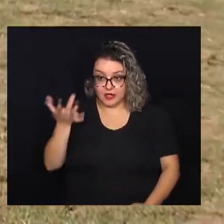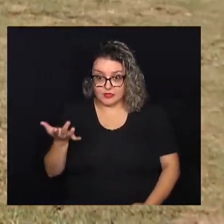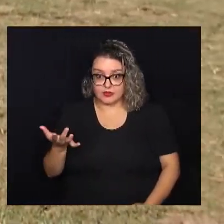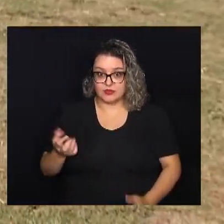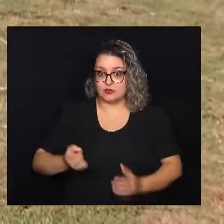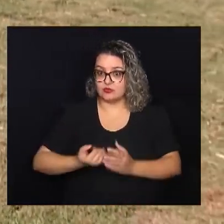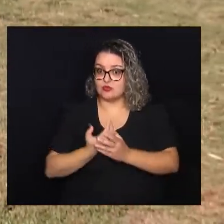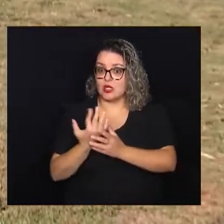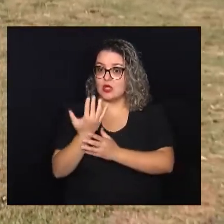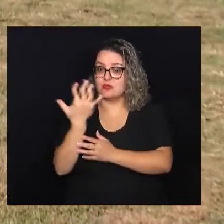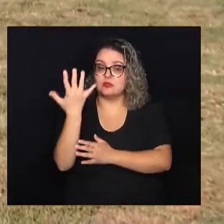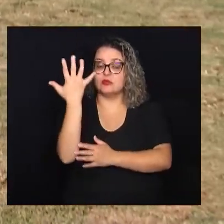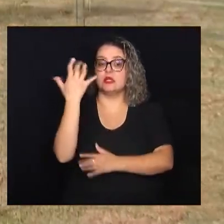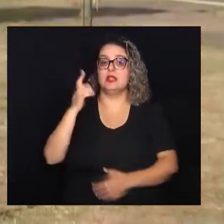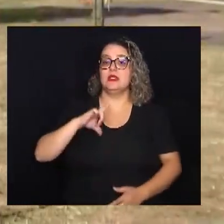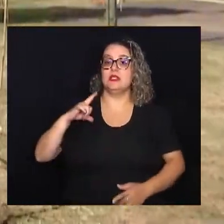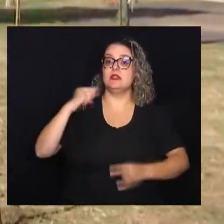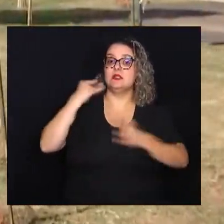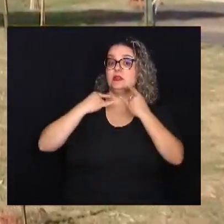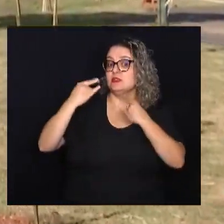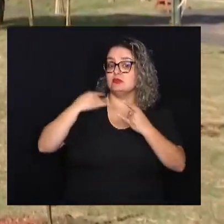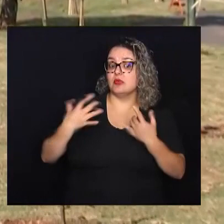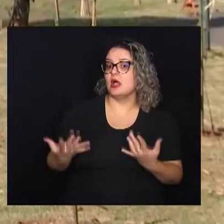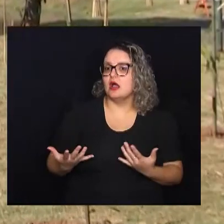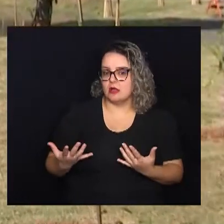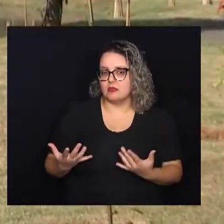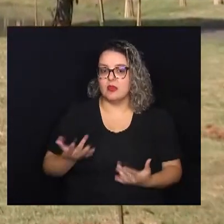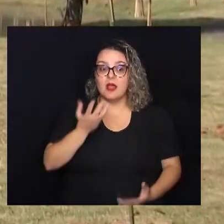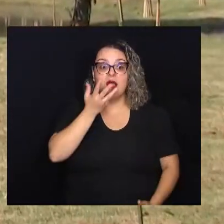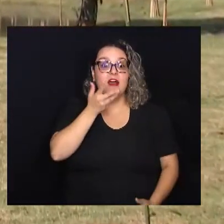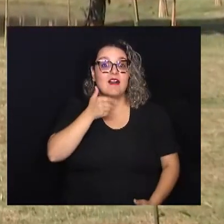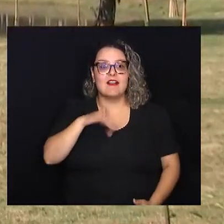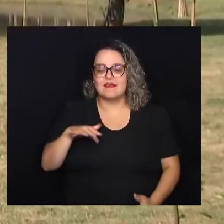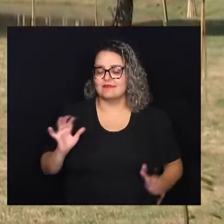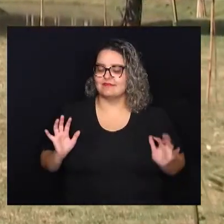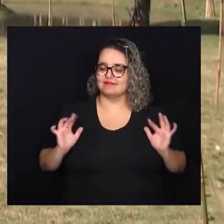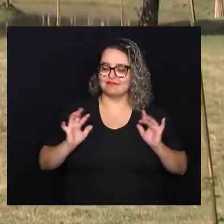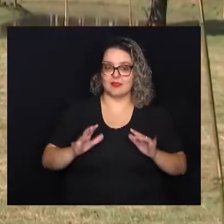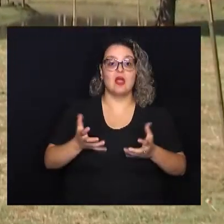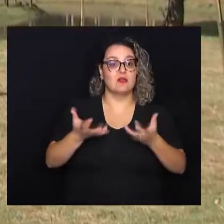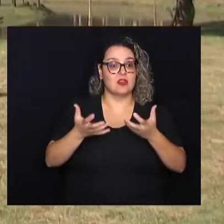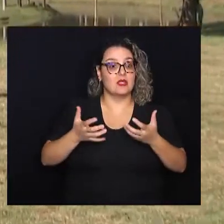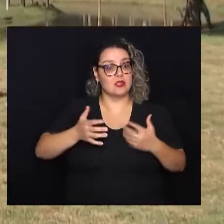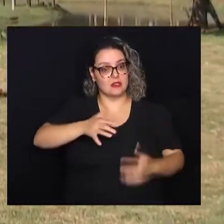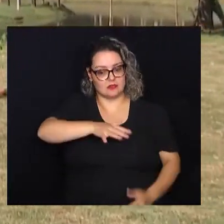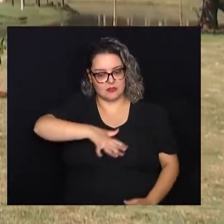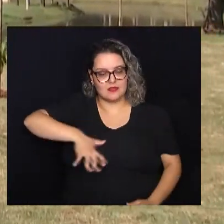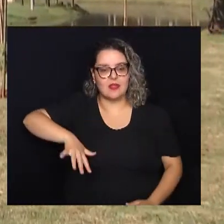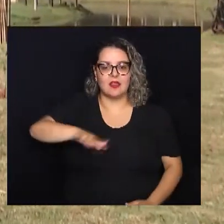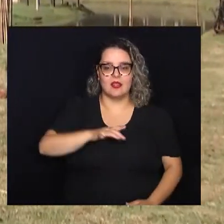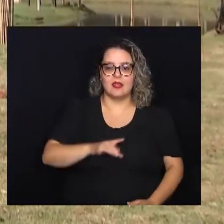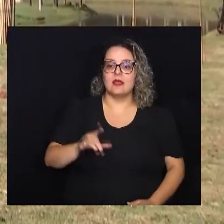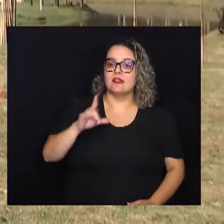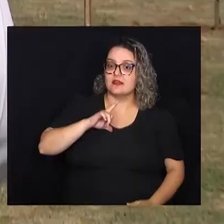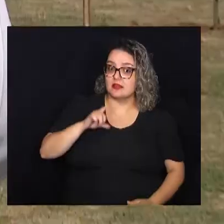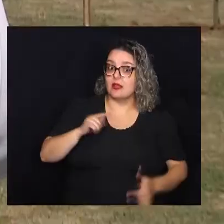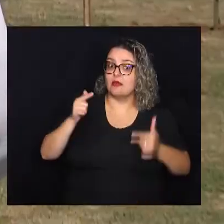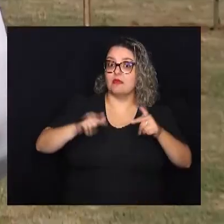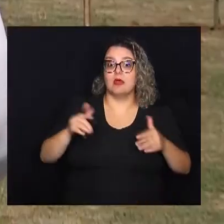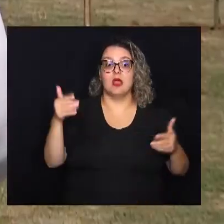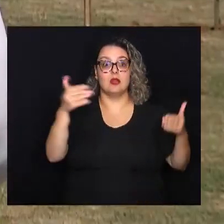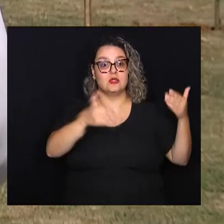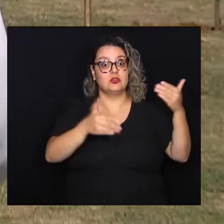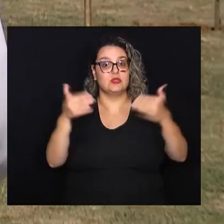ela tem um atrativo de atrair a criança né o que nós queremos para o parque né que aqui seja realmente o local de frequência